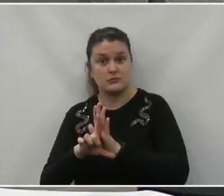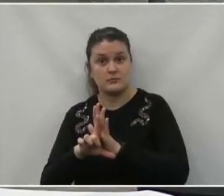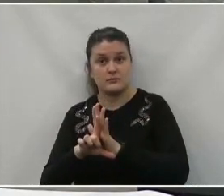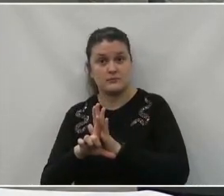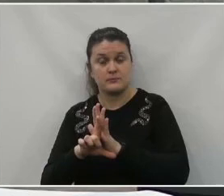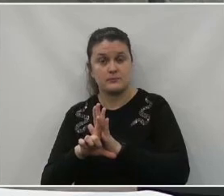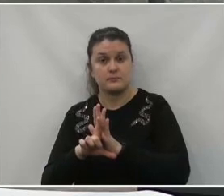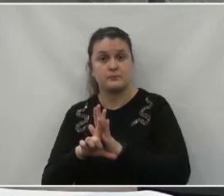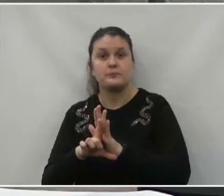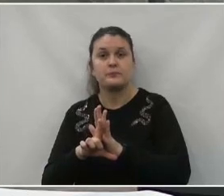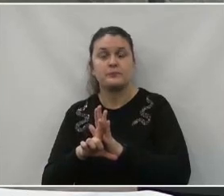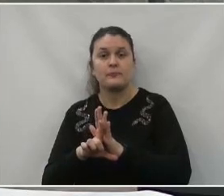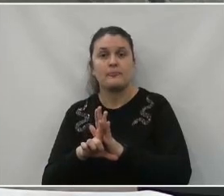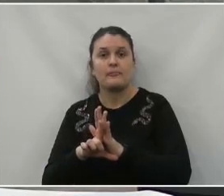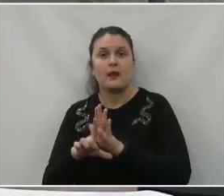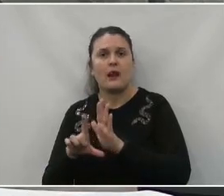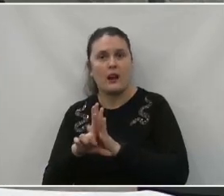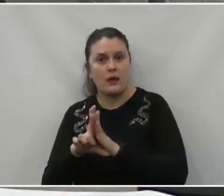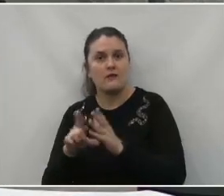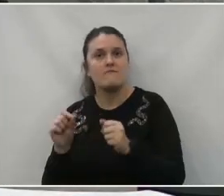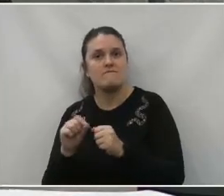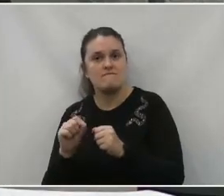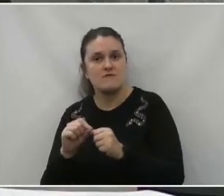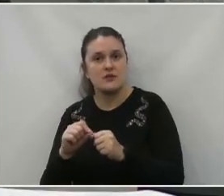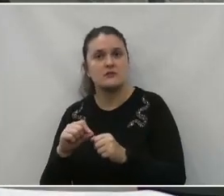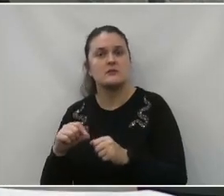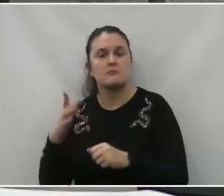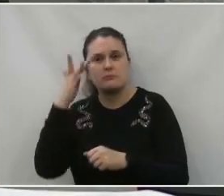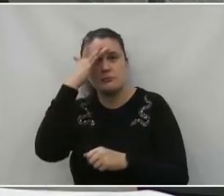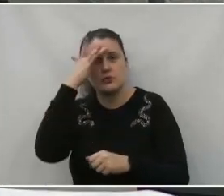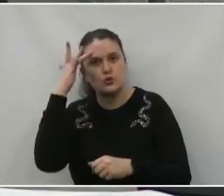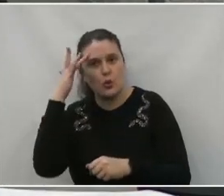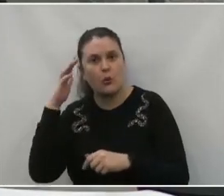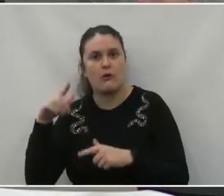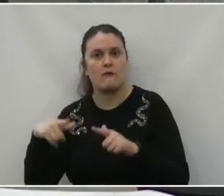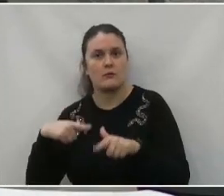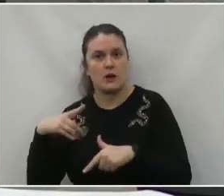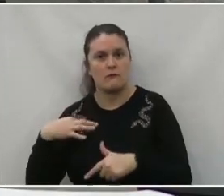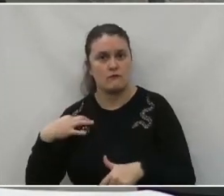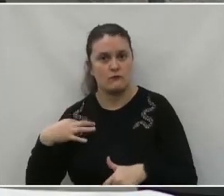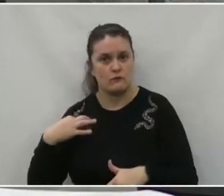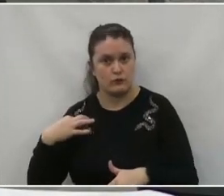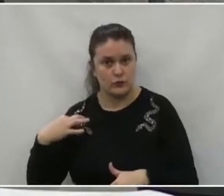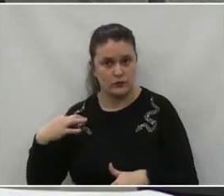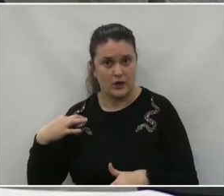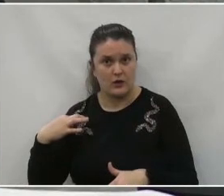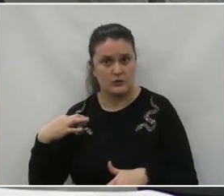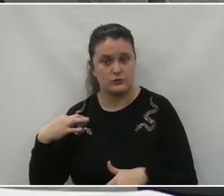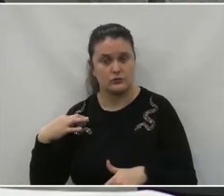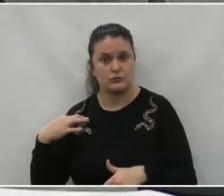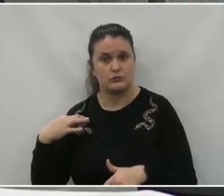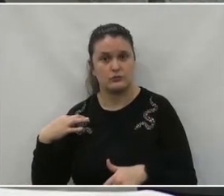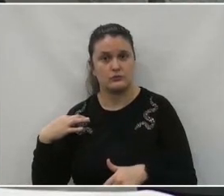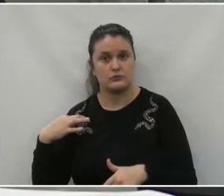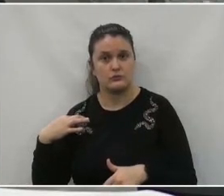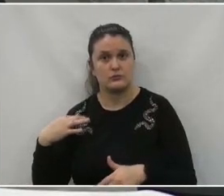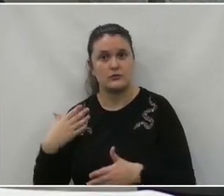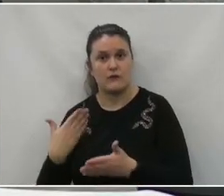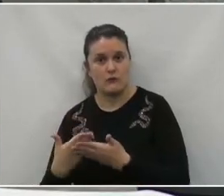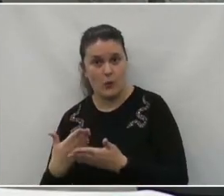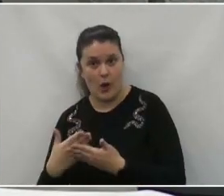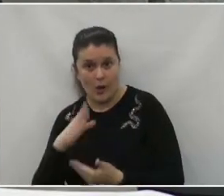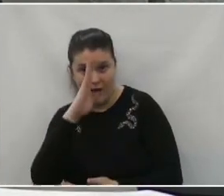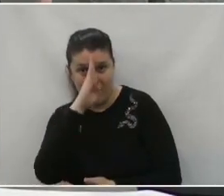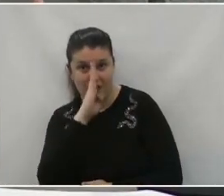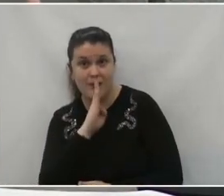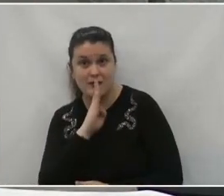essa lei fez com que muitos voluntários que davam aula de